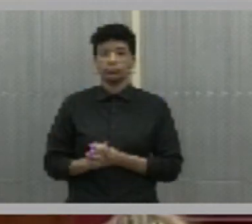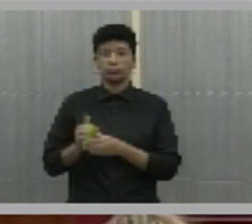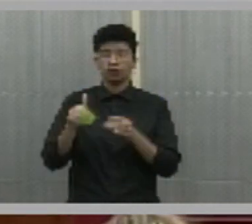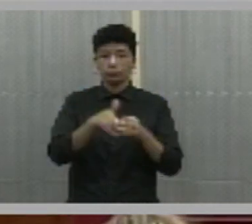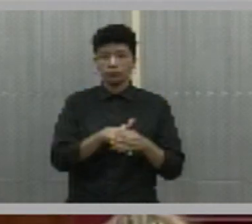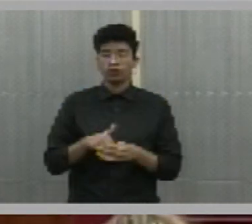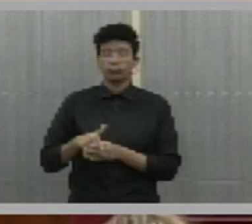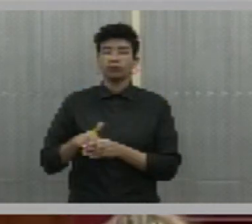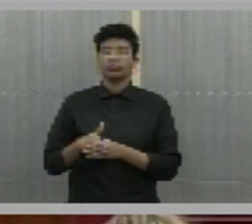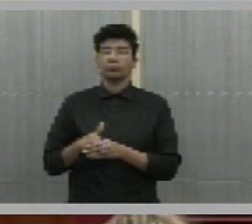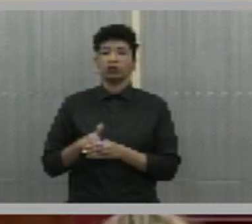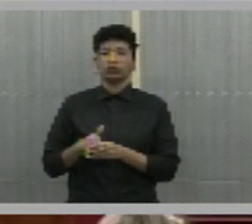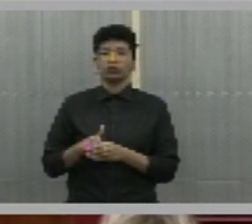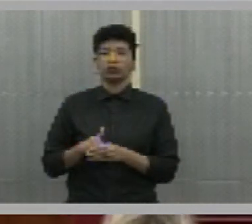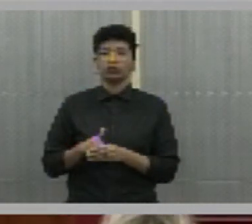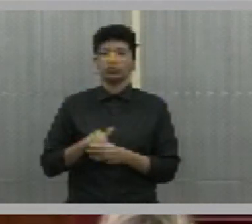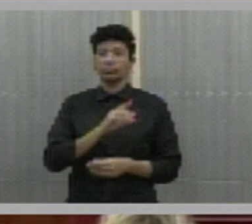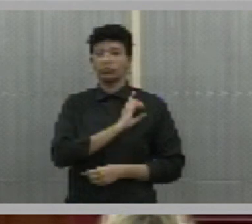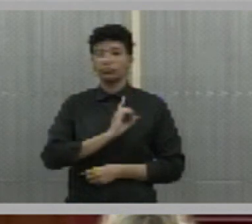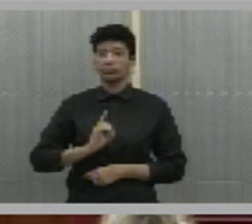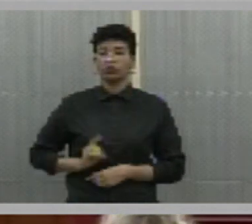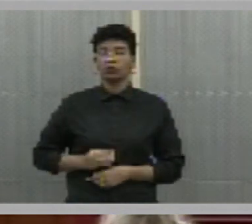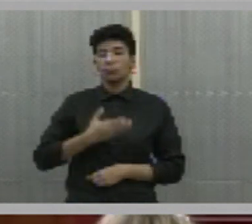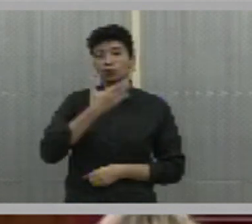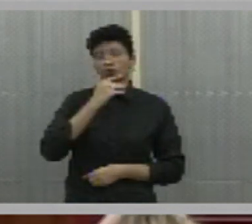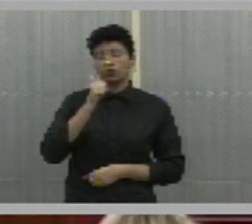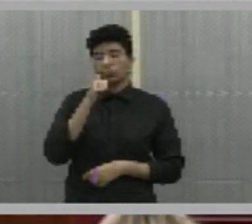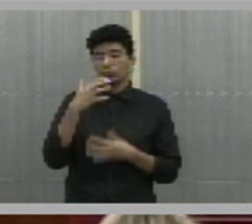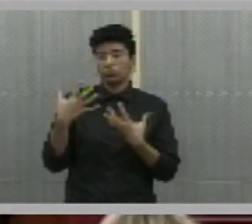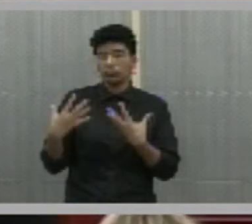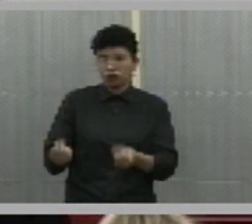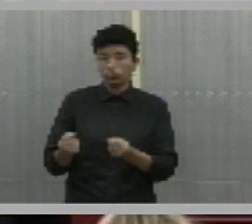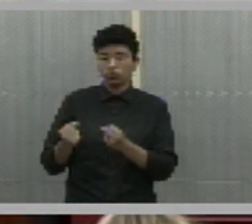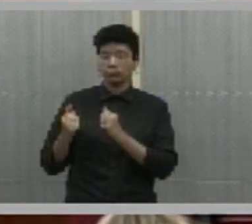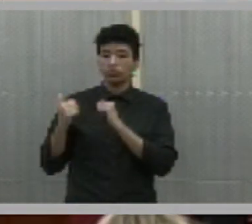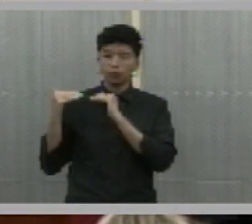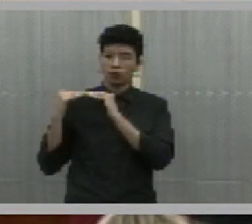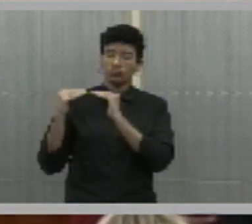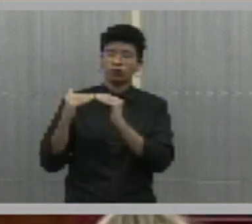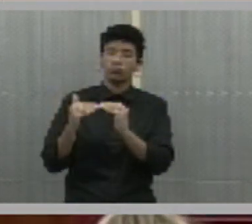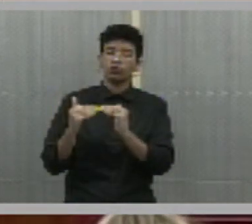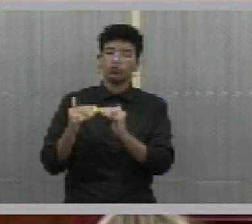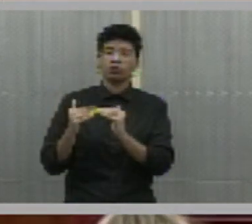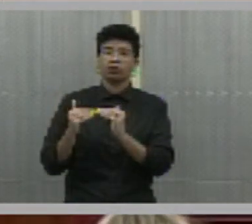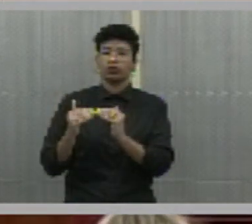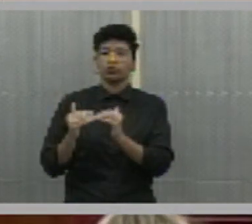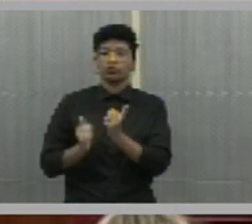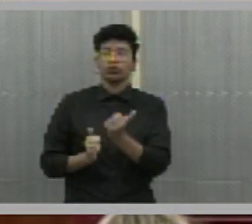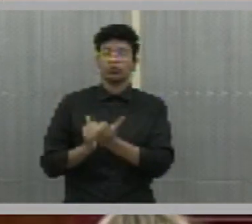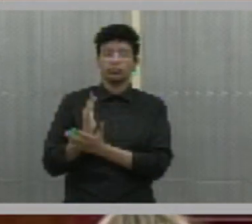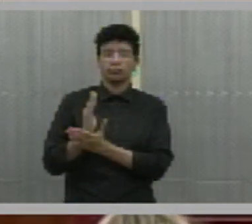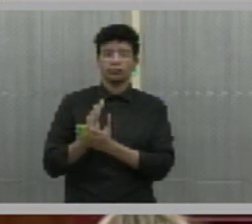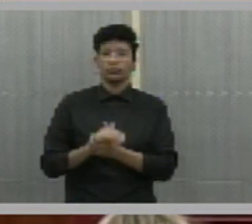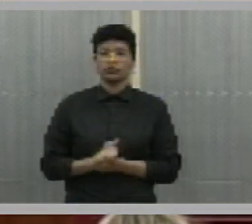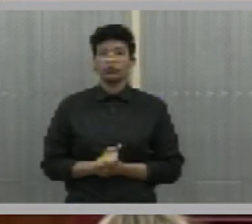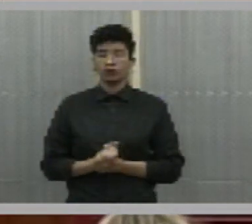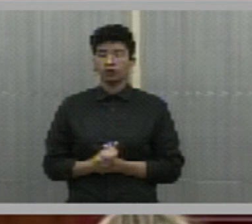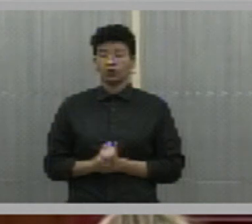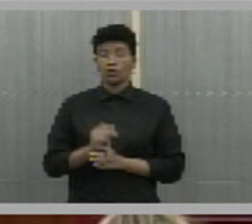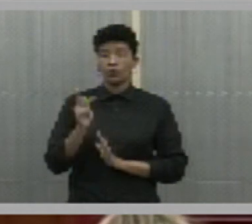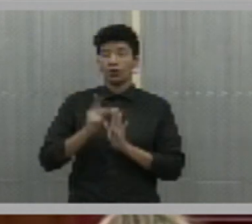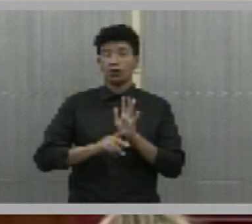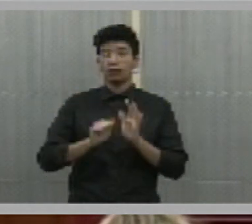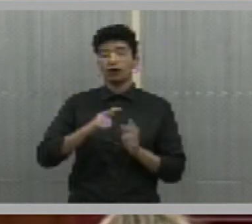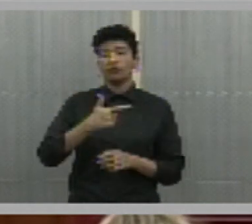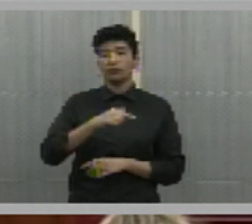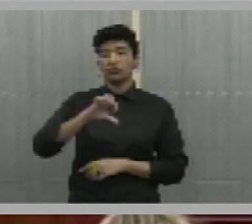votação, deputados que aprovam, permaneçam como estão. Aprovado. Processo AL